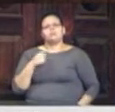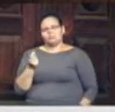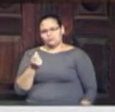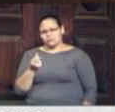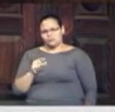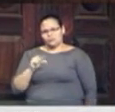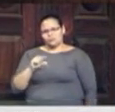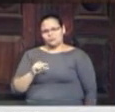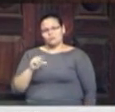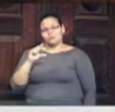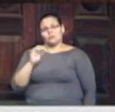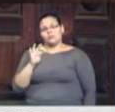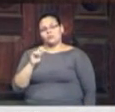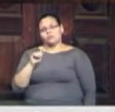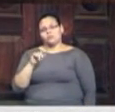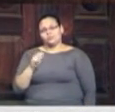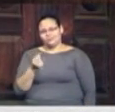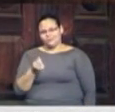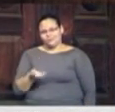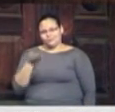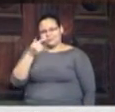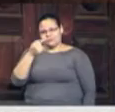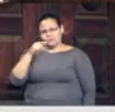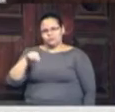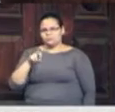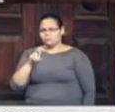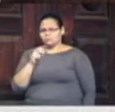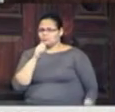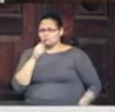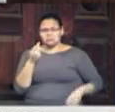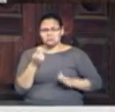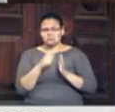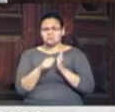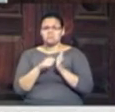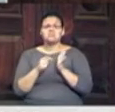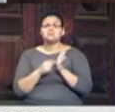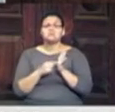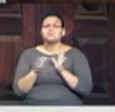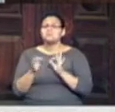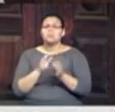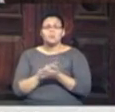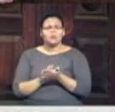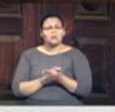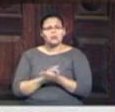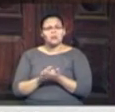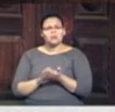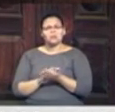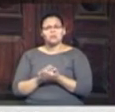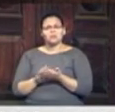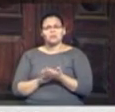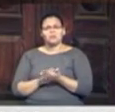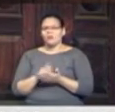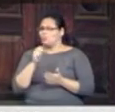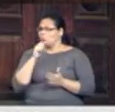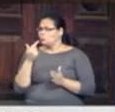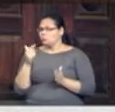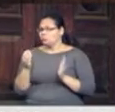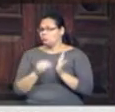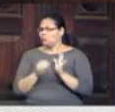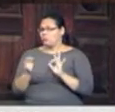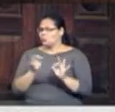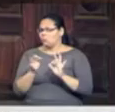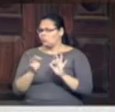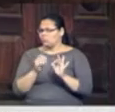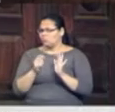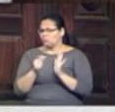para 7,50 se não tem nada escrito no projeto? E eu dizia, mas não está no projeto.